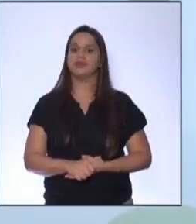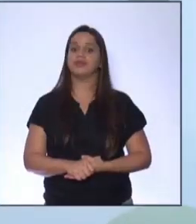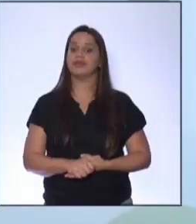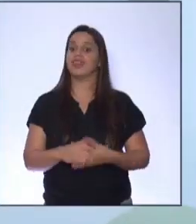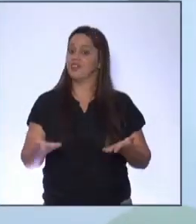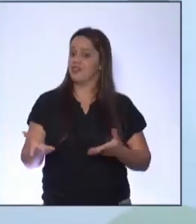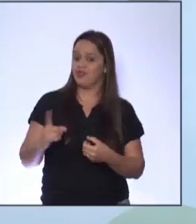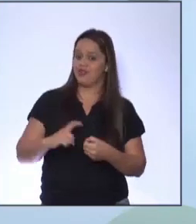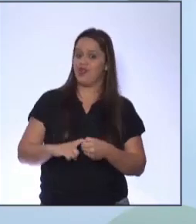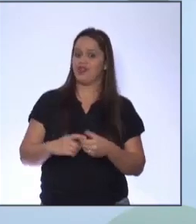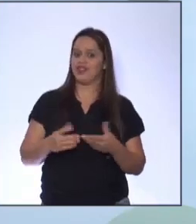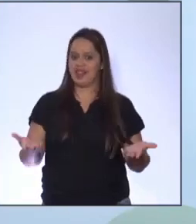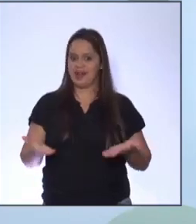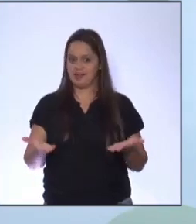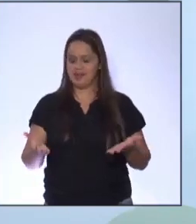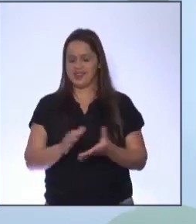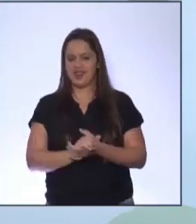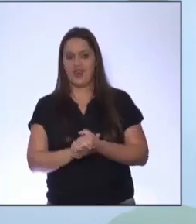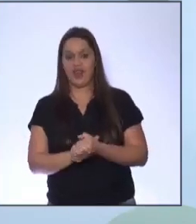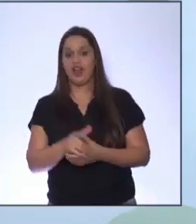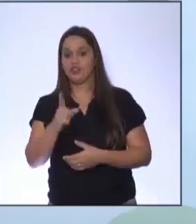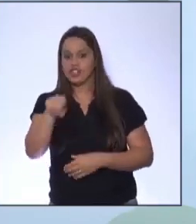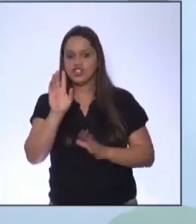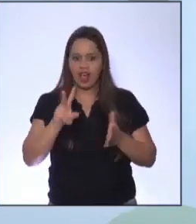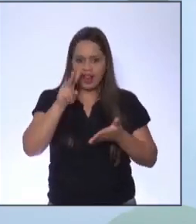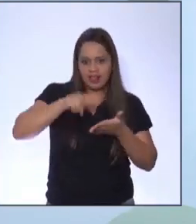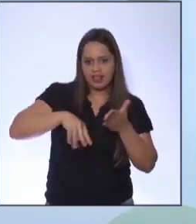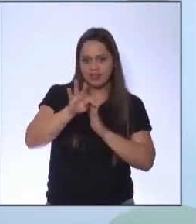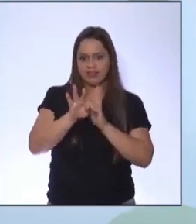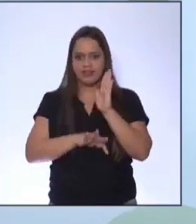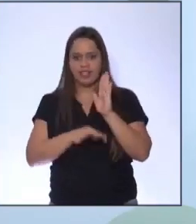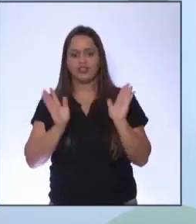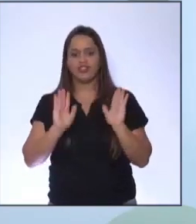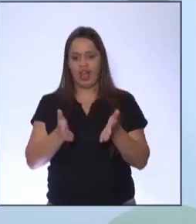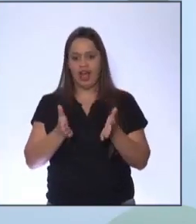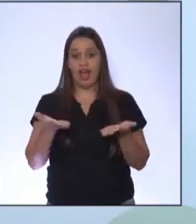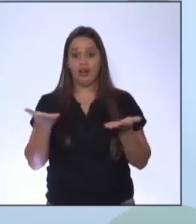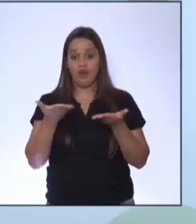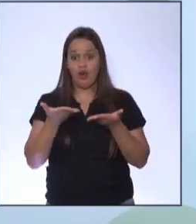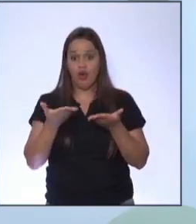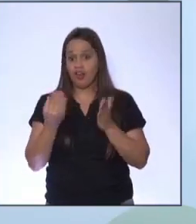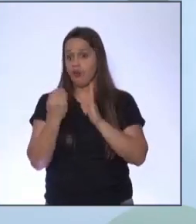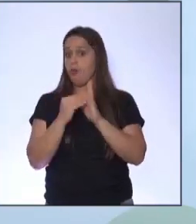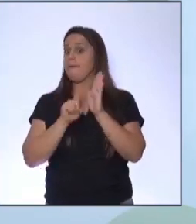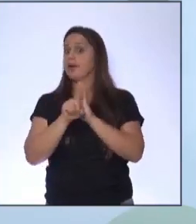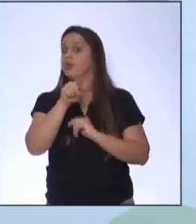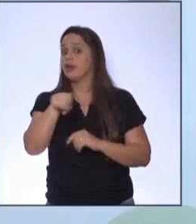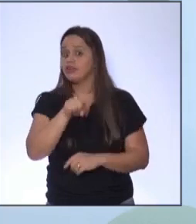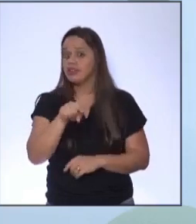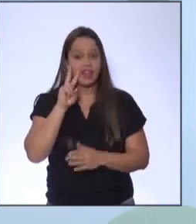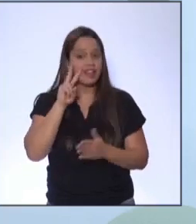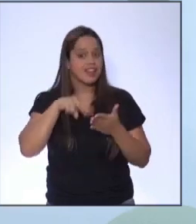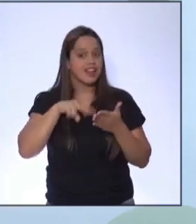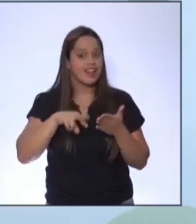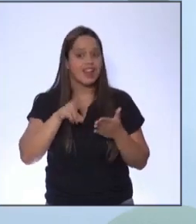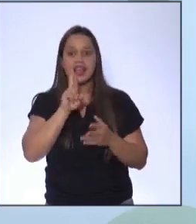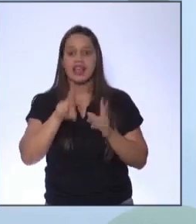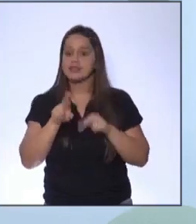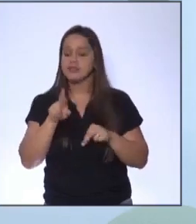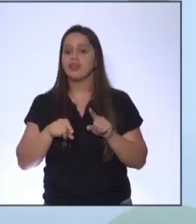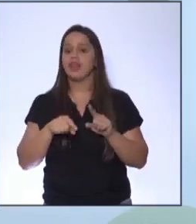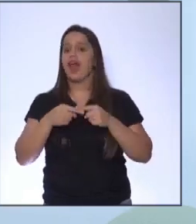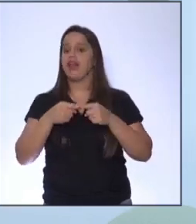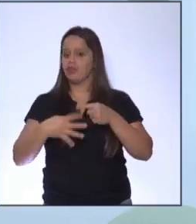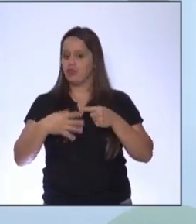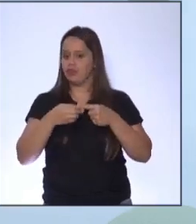estamos de volta. Agora que vocês já fizeram novamente essa leitura do texto, a gente vai colocar uma questão aqui para vocês responderem para a gente no chat, que a gente vai ficar aguardando aqui